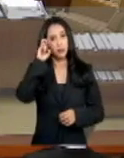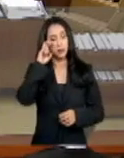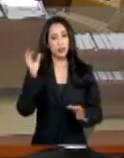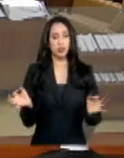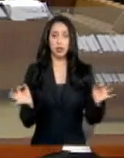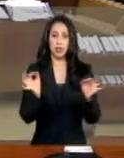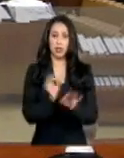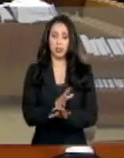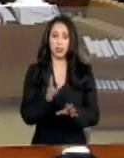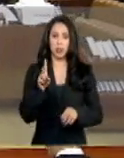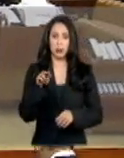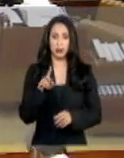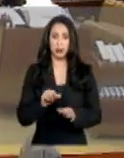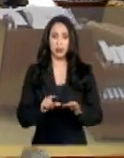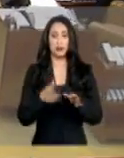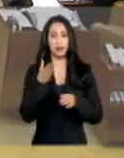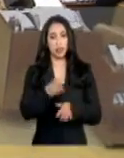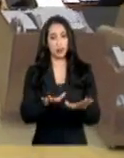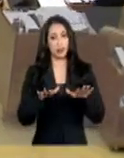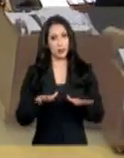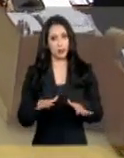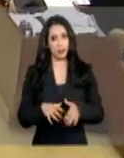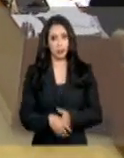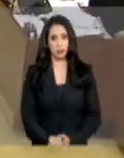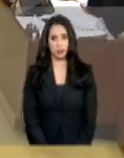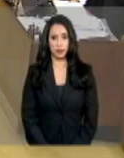julgamento ao vivo direto do plenário